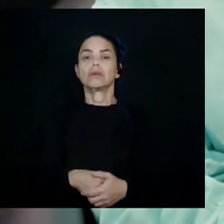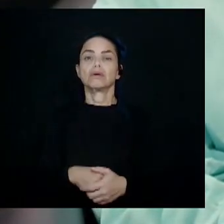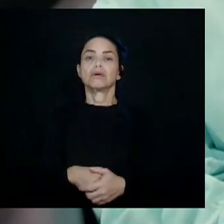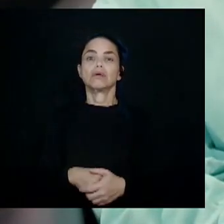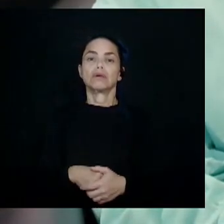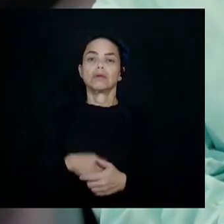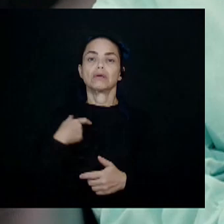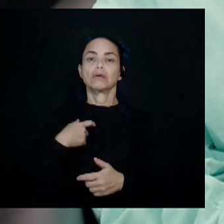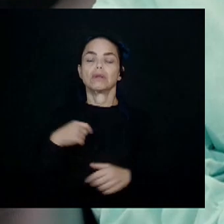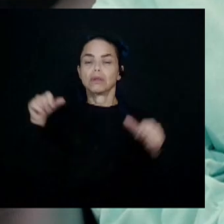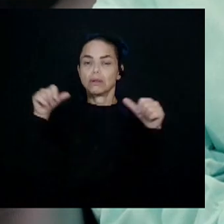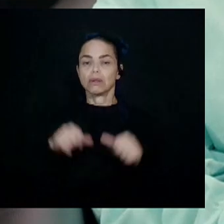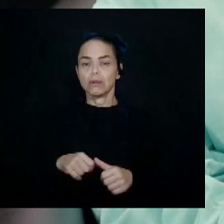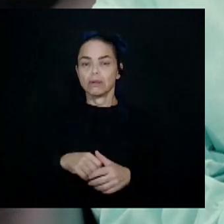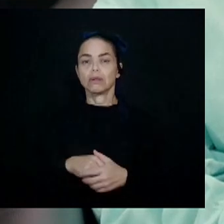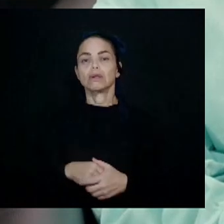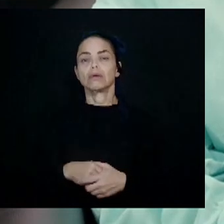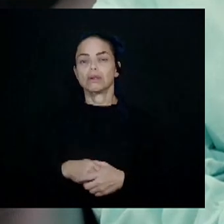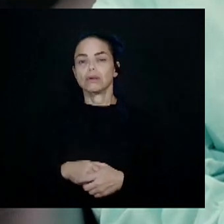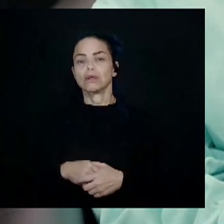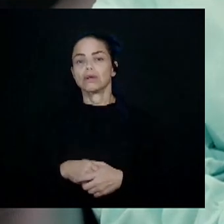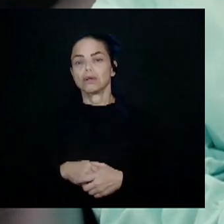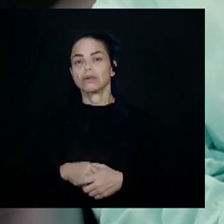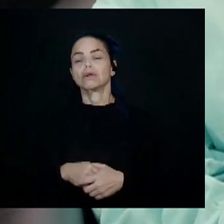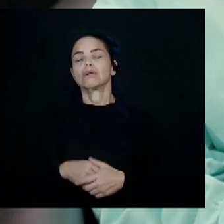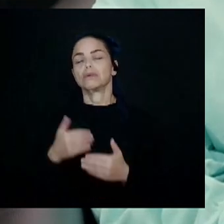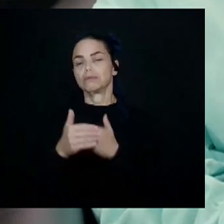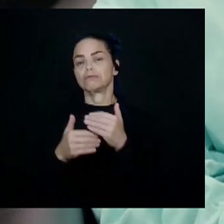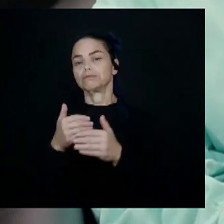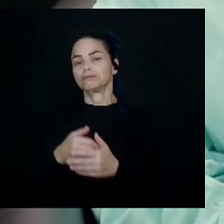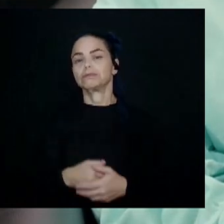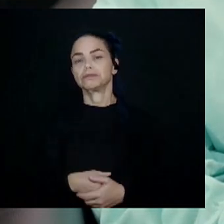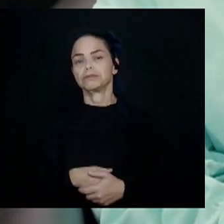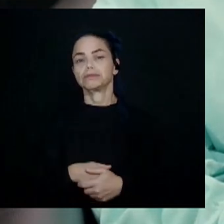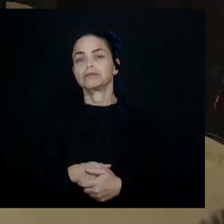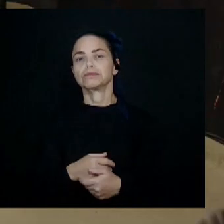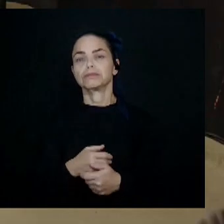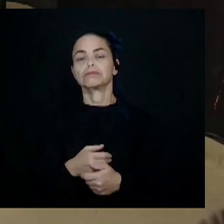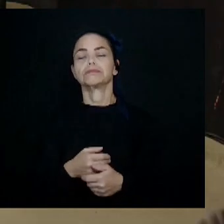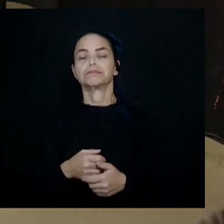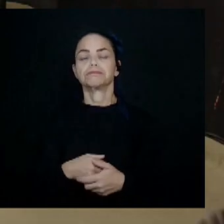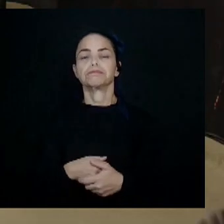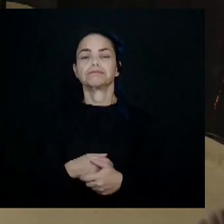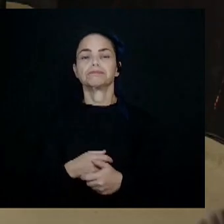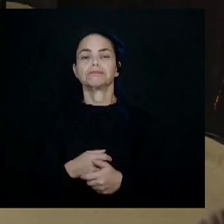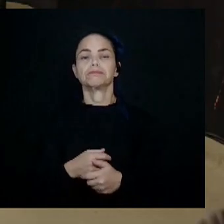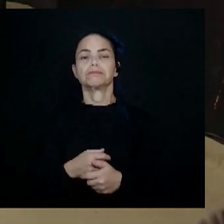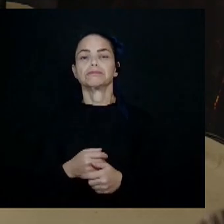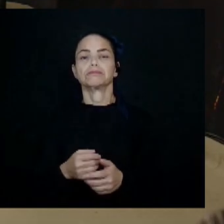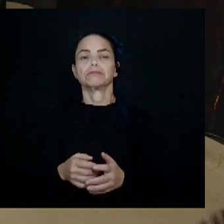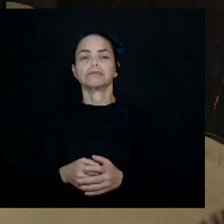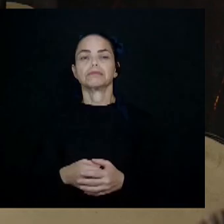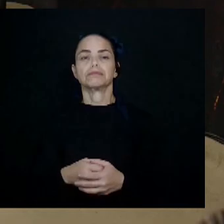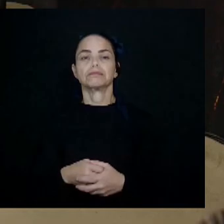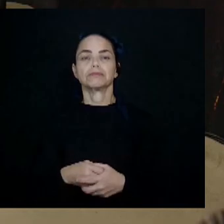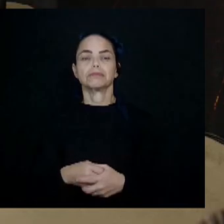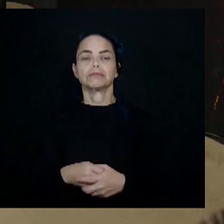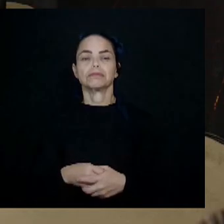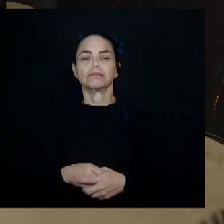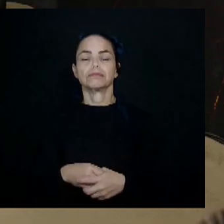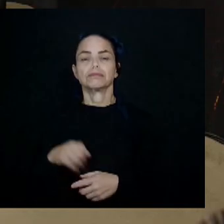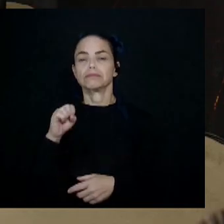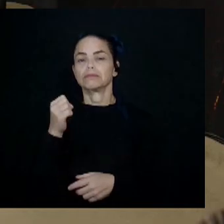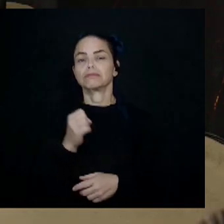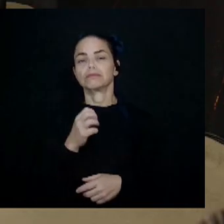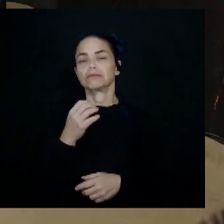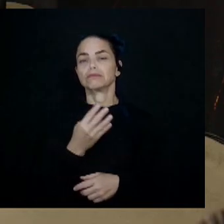piorar com o passar do tempo. Com o passar do tempo dessas crianças. Muito bem, doutora. 8h45, gente,